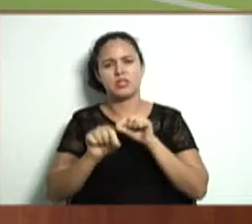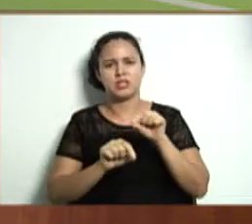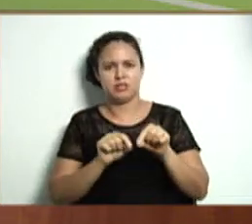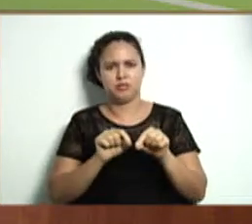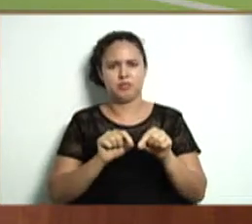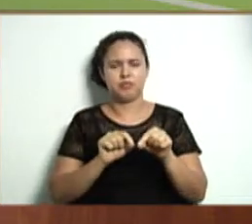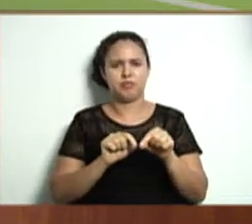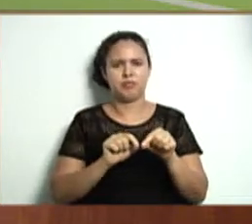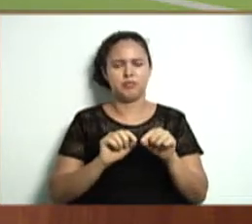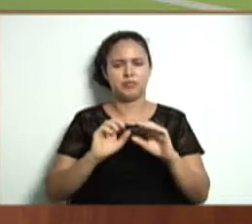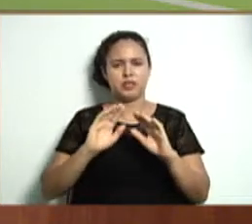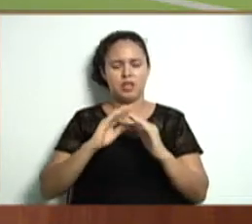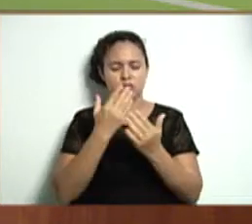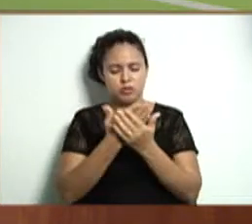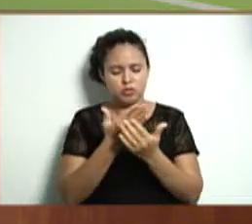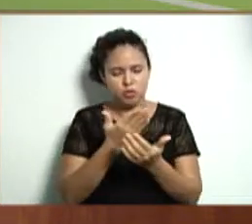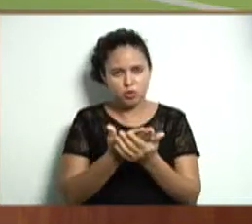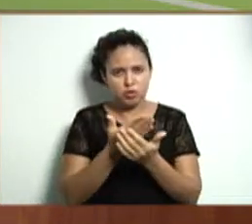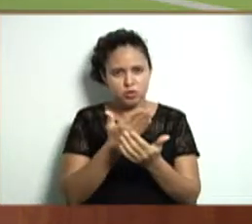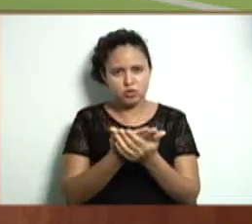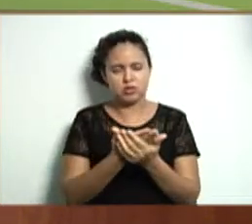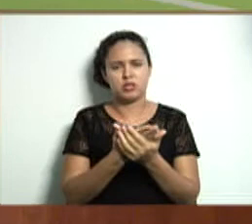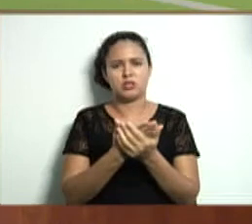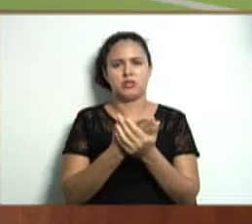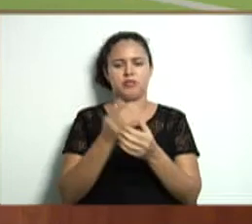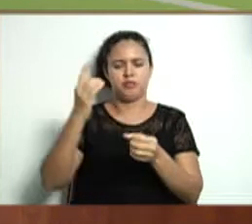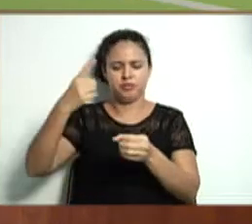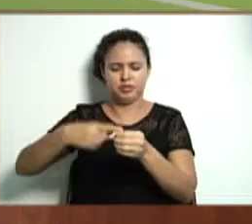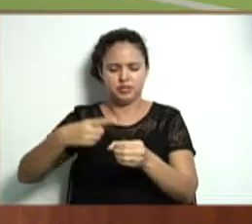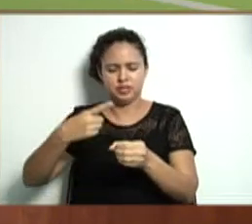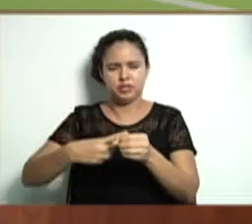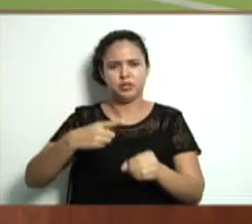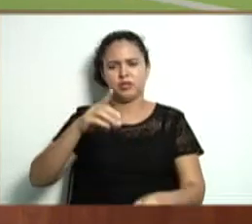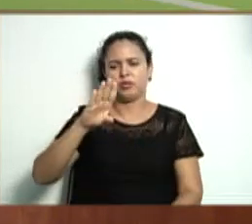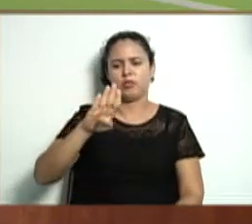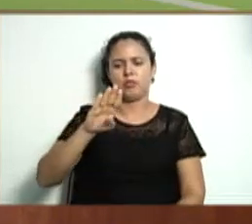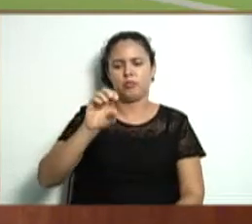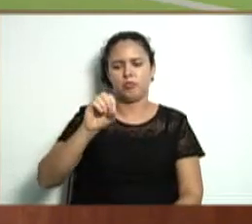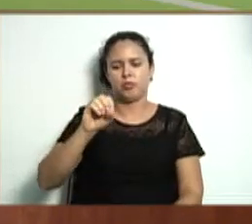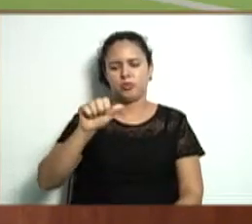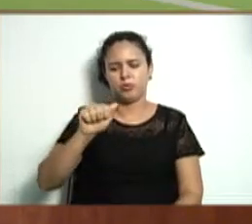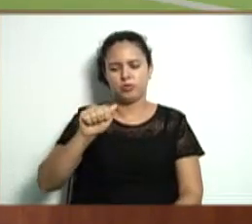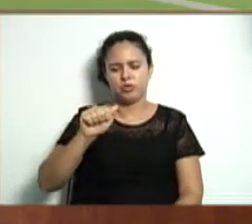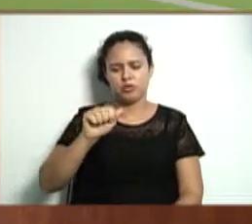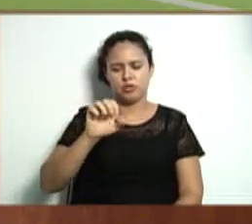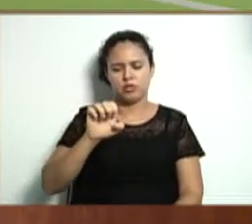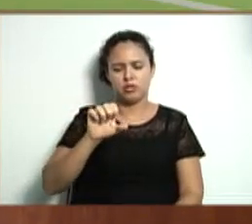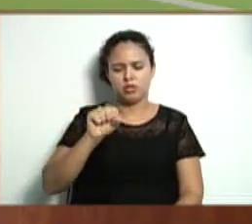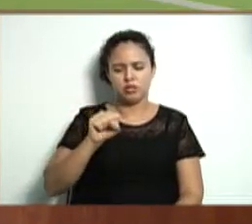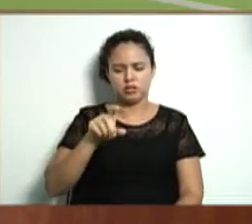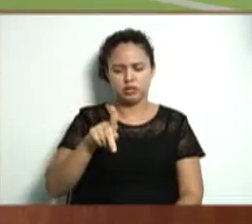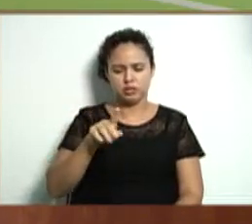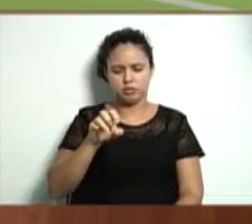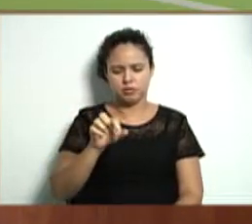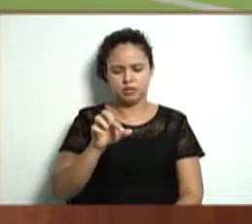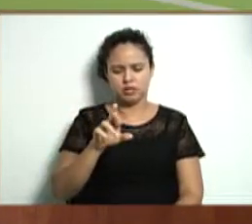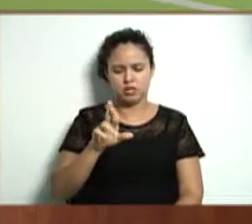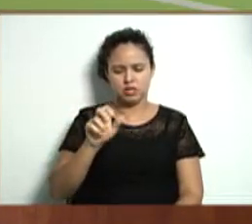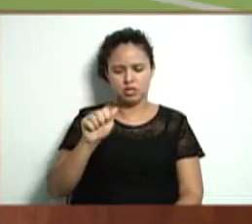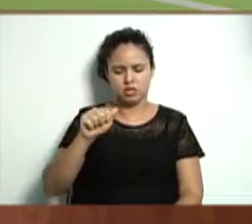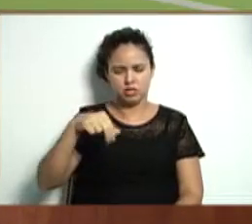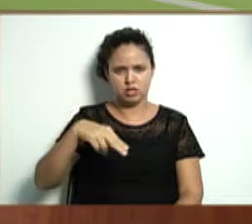lá de Alta Floresta, da escola Boa Esperança. O professor Valdir está postando aqui que